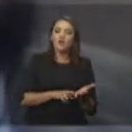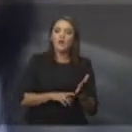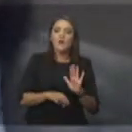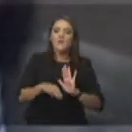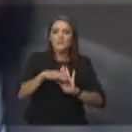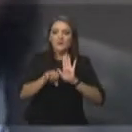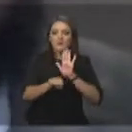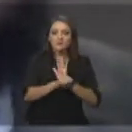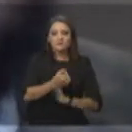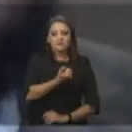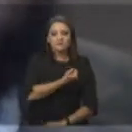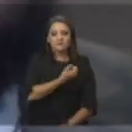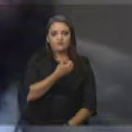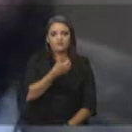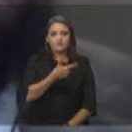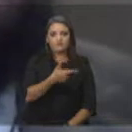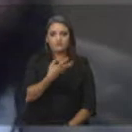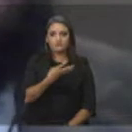segurança